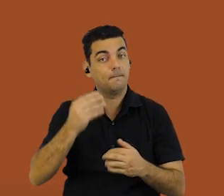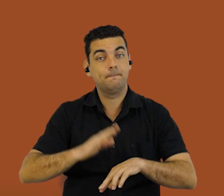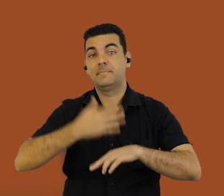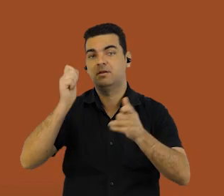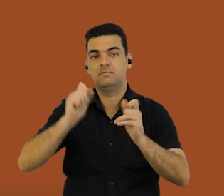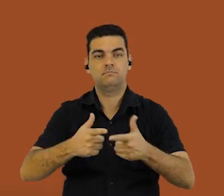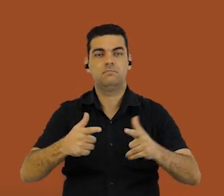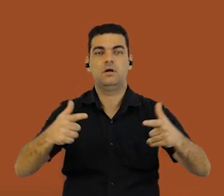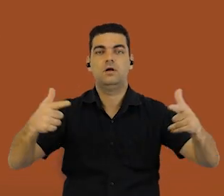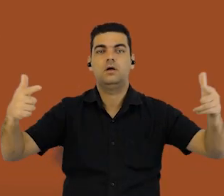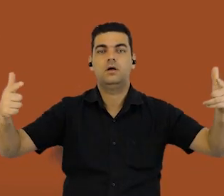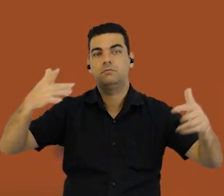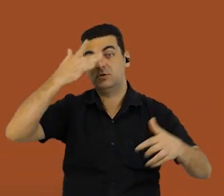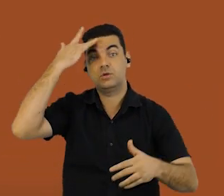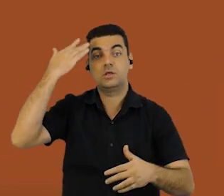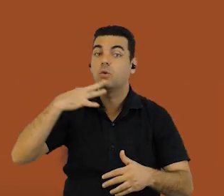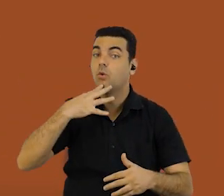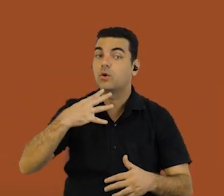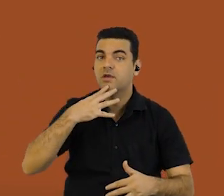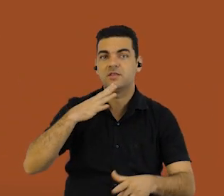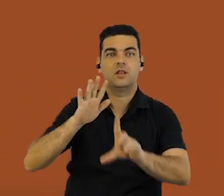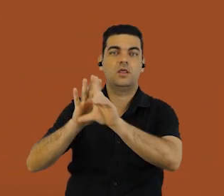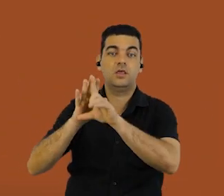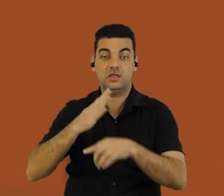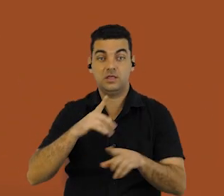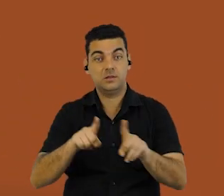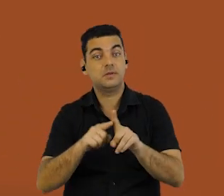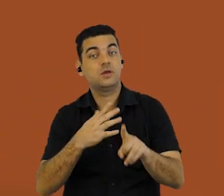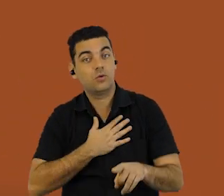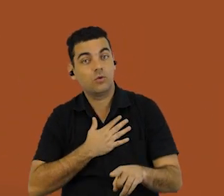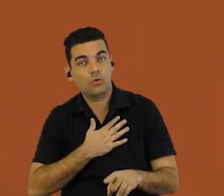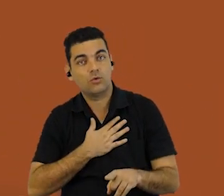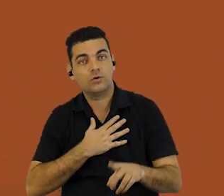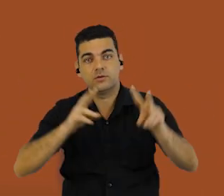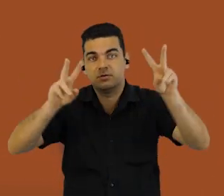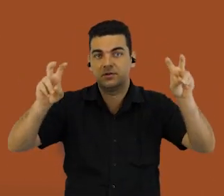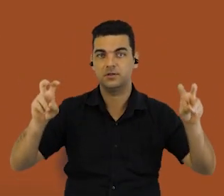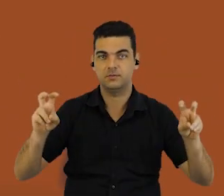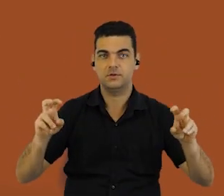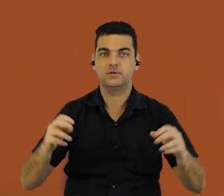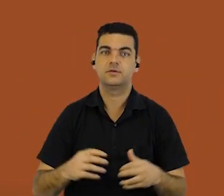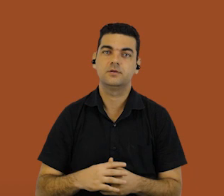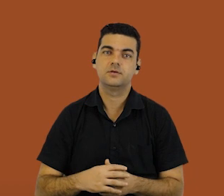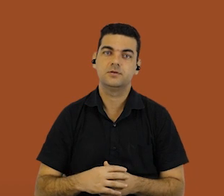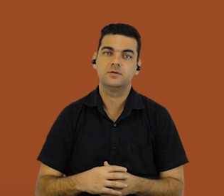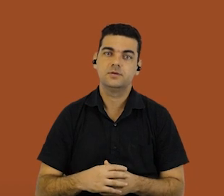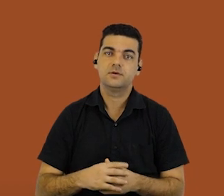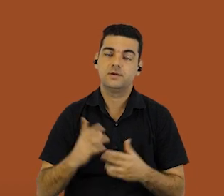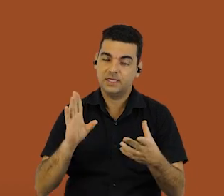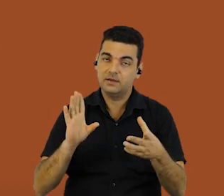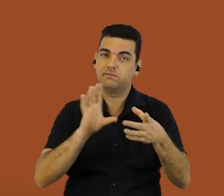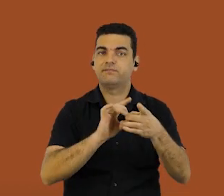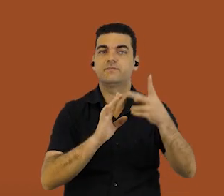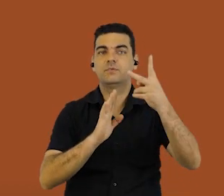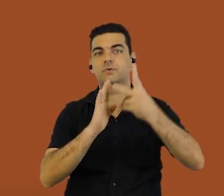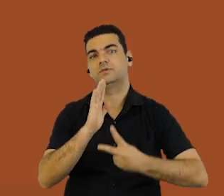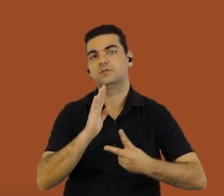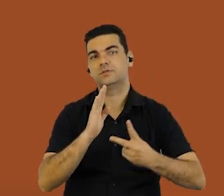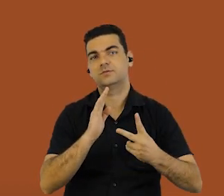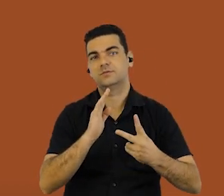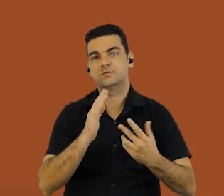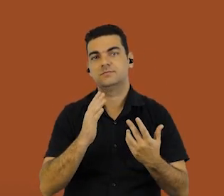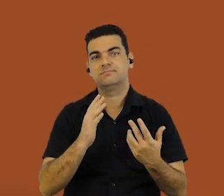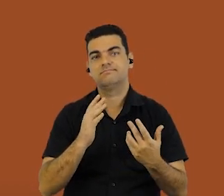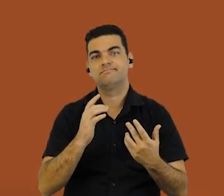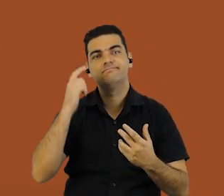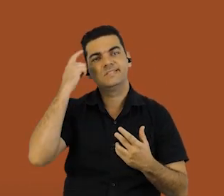aumentar essa massa aí de pessoas envolvidas nesse projeto de